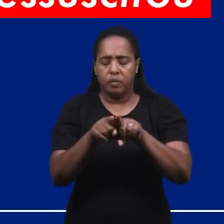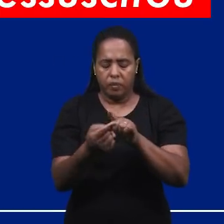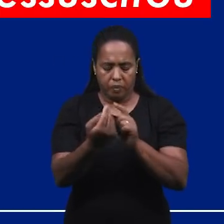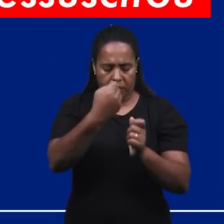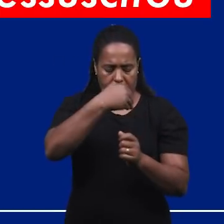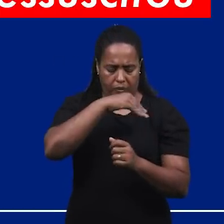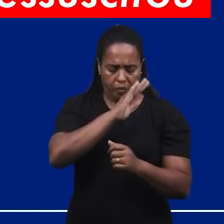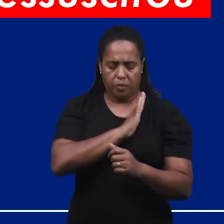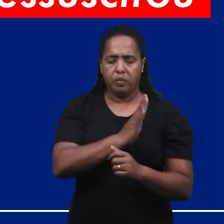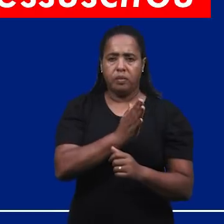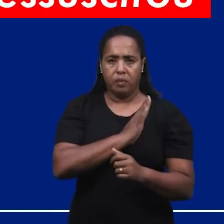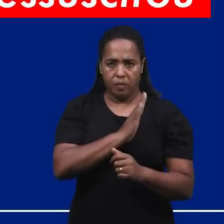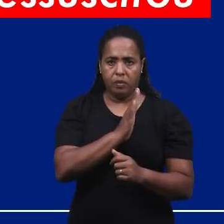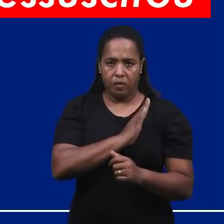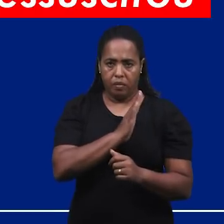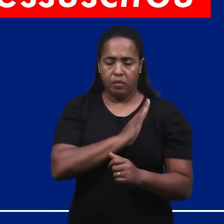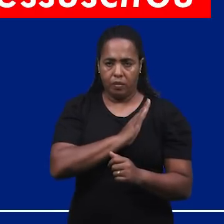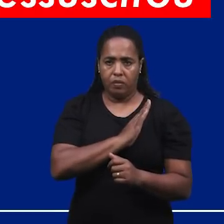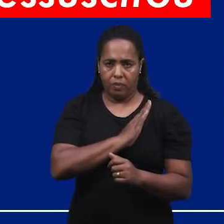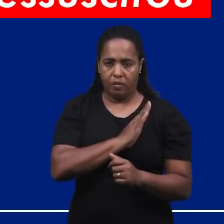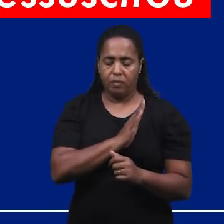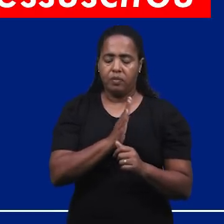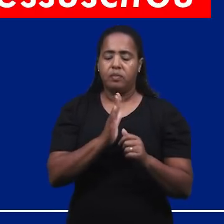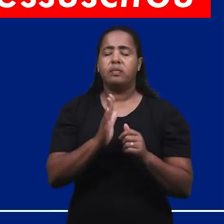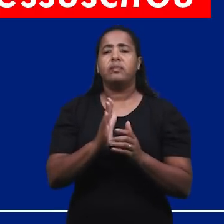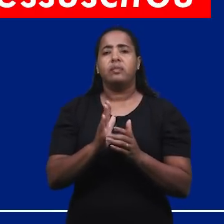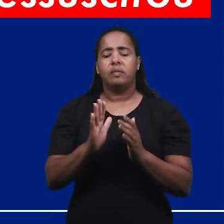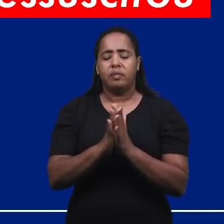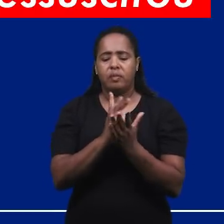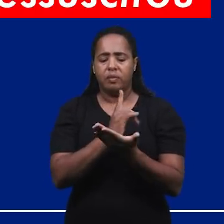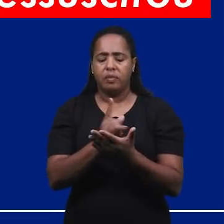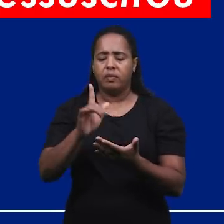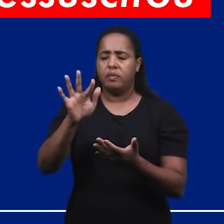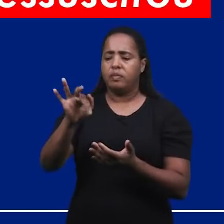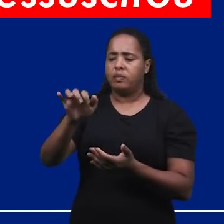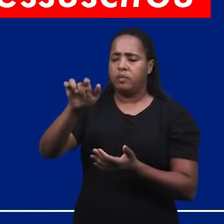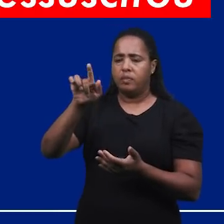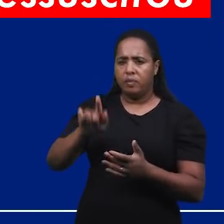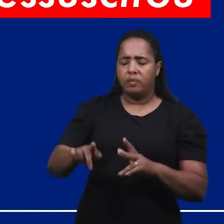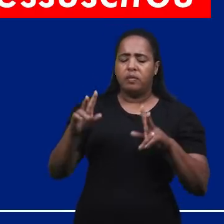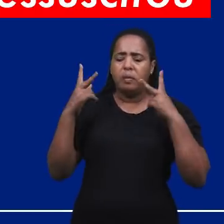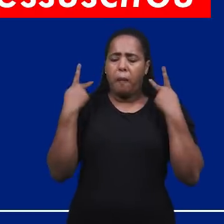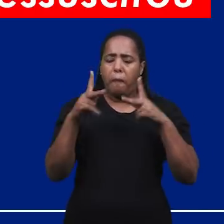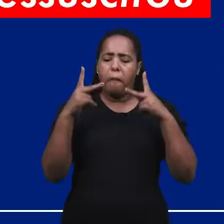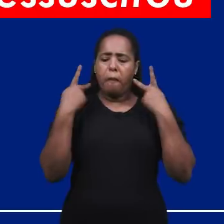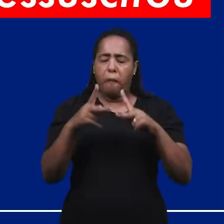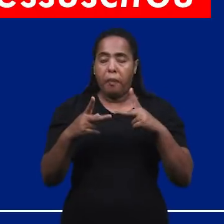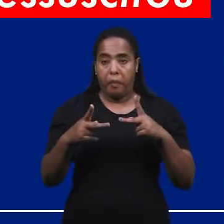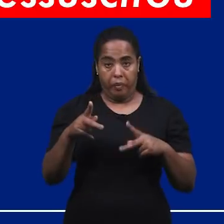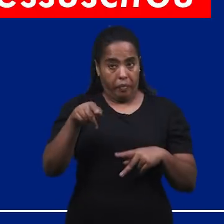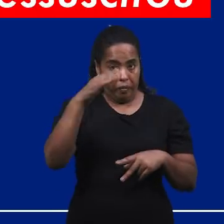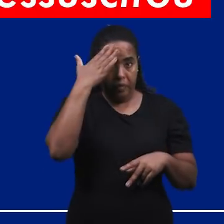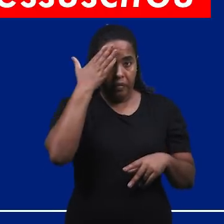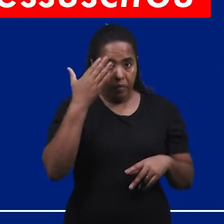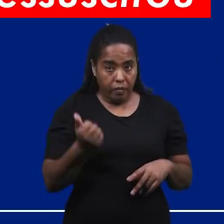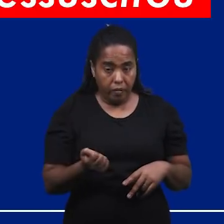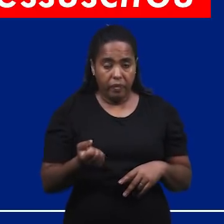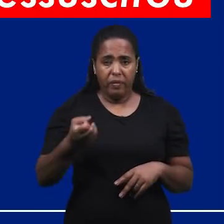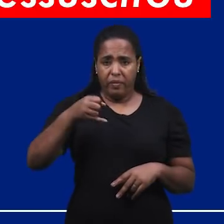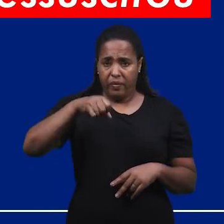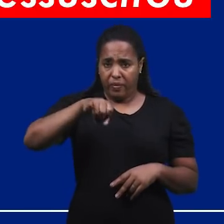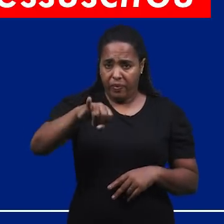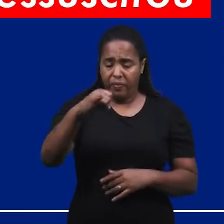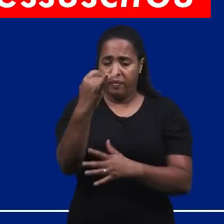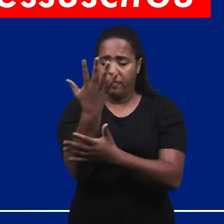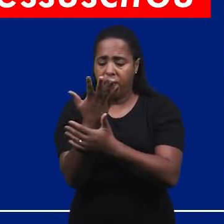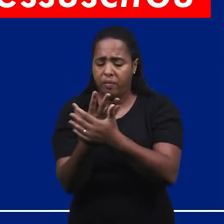coração. Esta é a palavra da fé que pregamos, a saber, se com